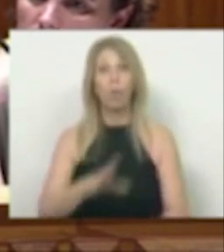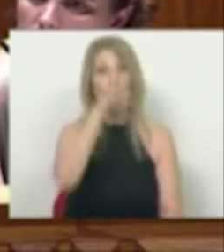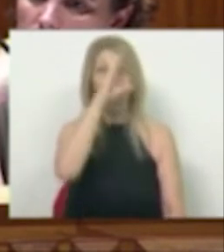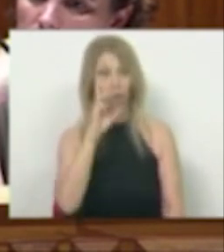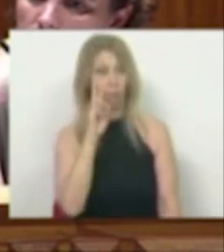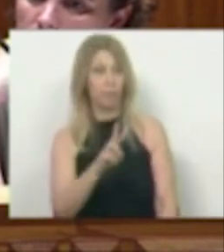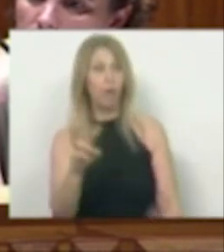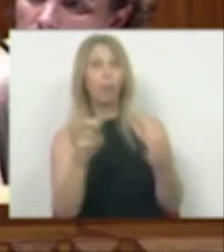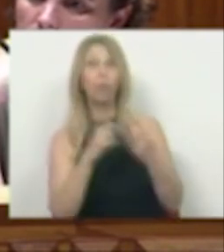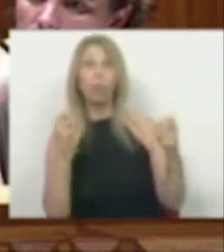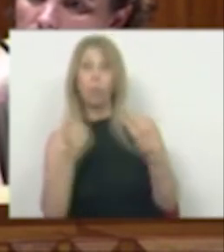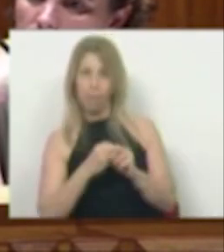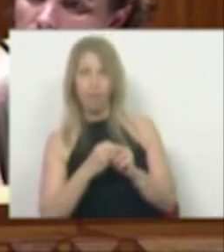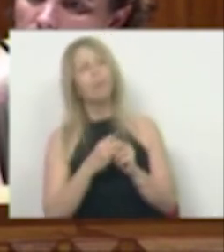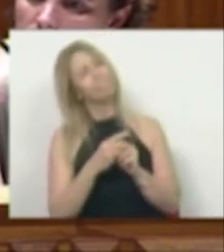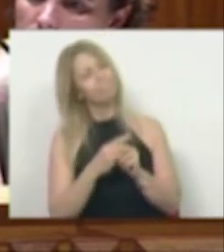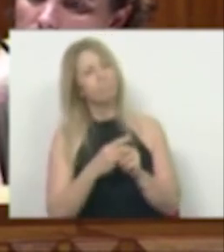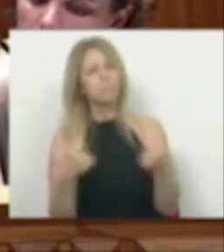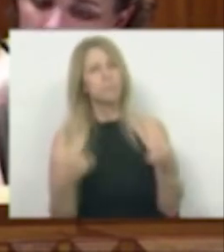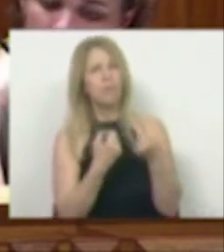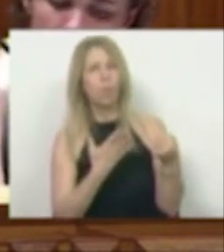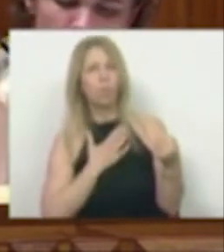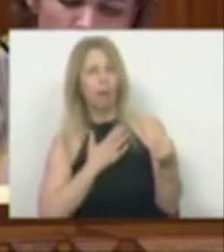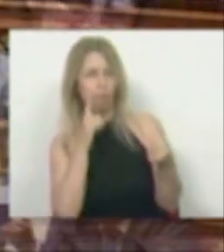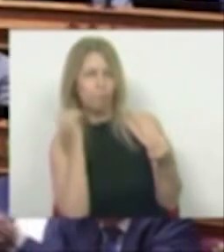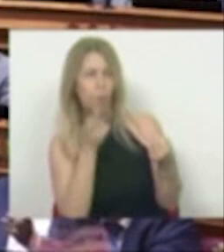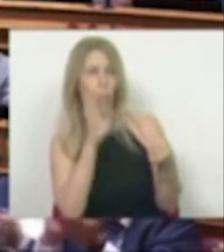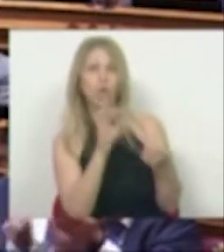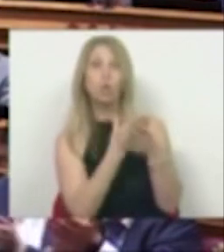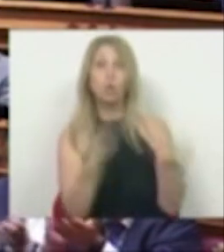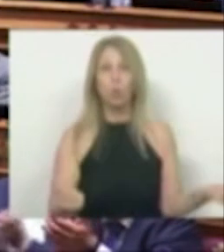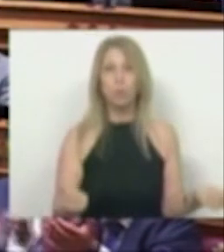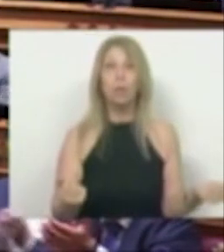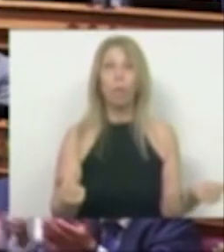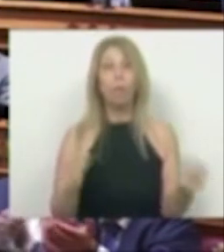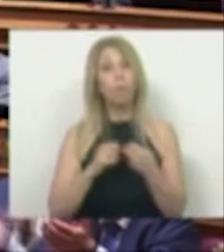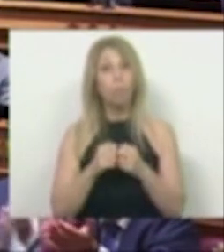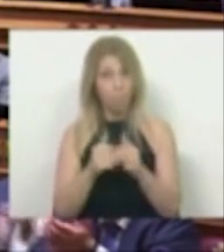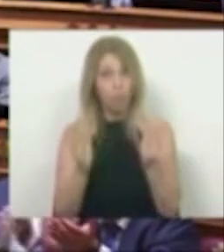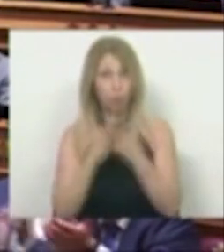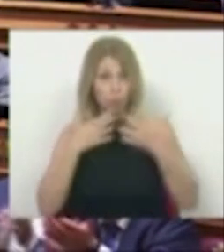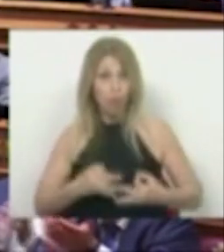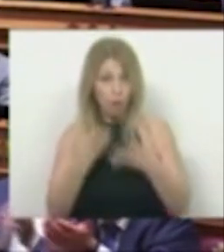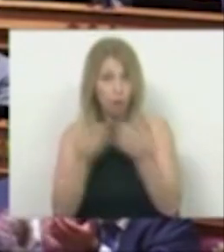problemas, encontra desafios para procurar soluções. Estão todos os problemas resolvidos.